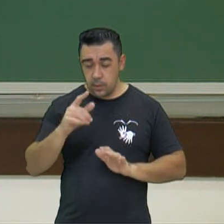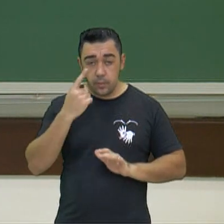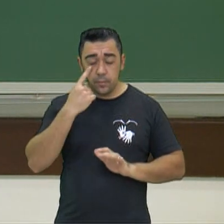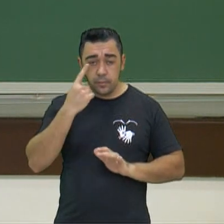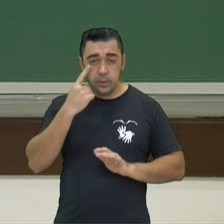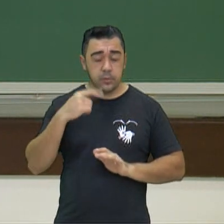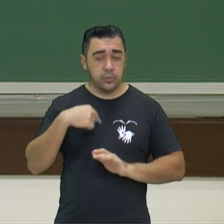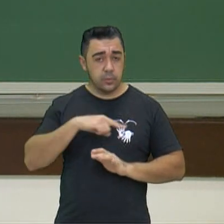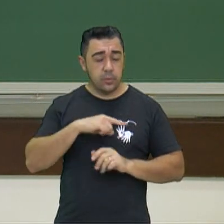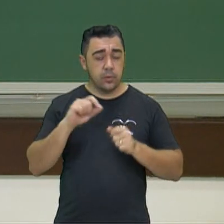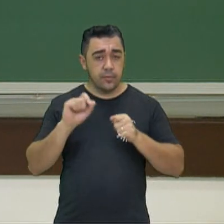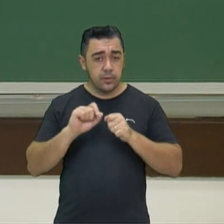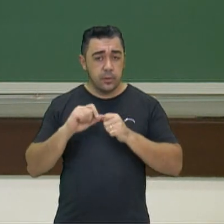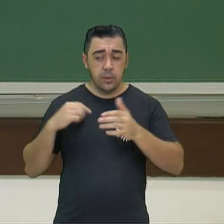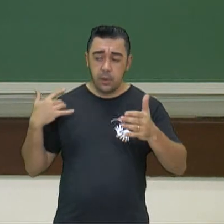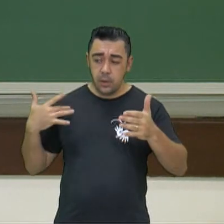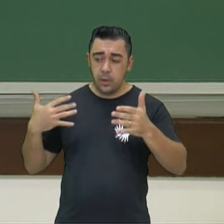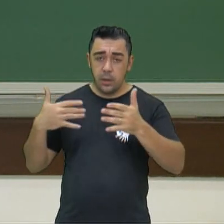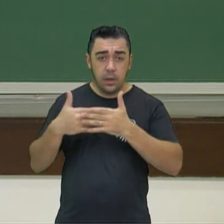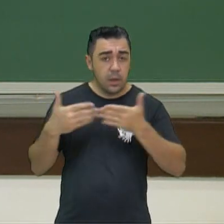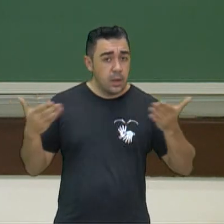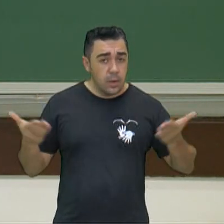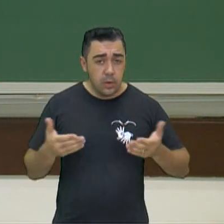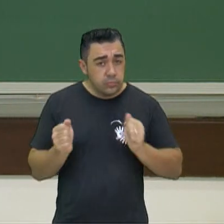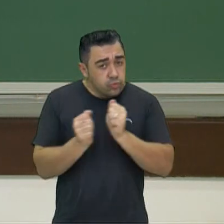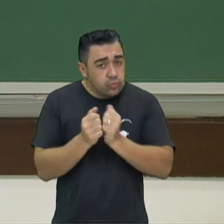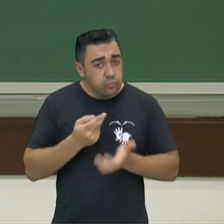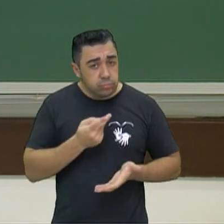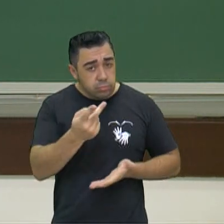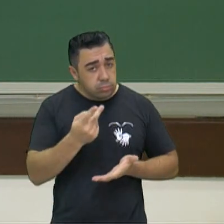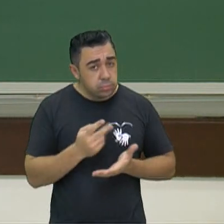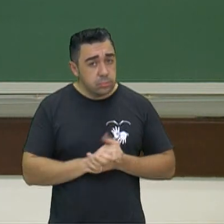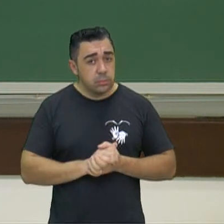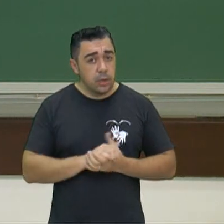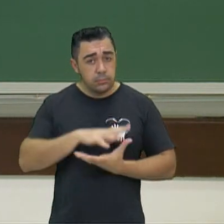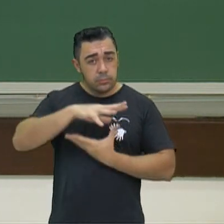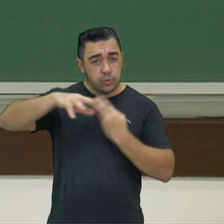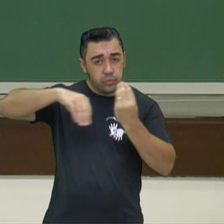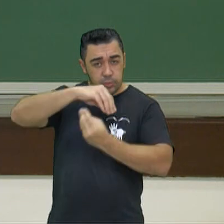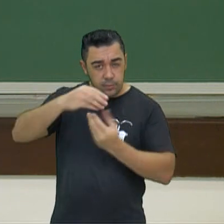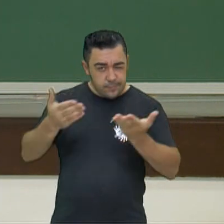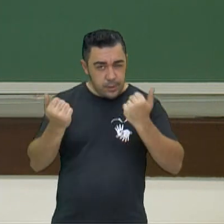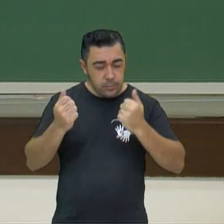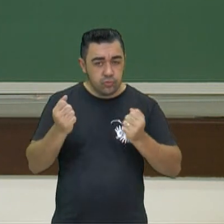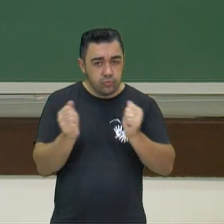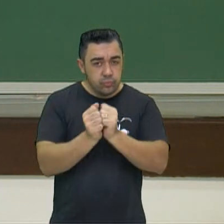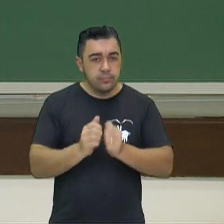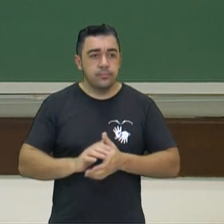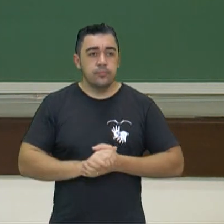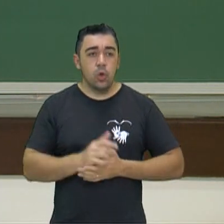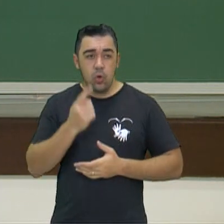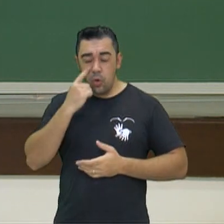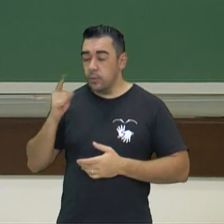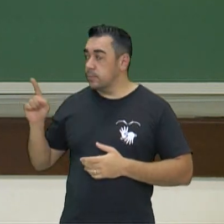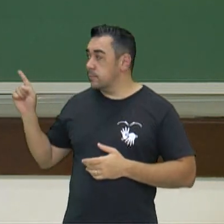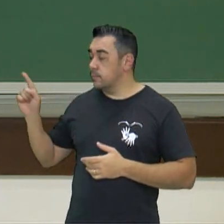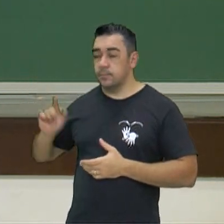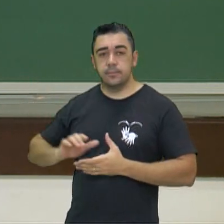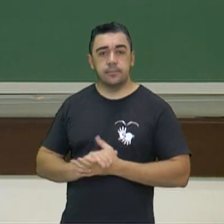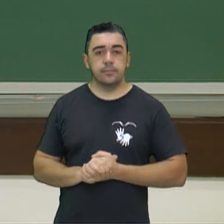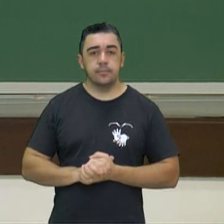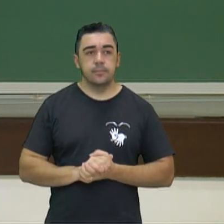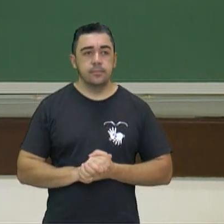tudo que nós trabalhamos até agora junto e misturado. Vamos lá? Olha lá.